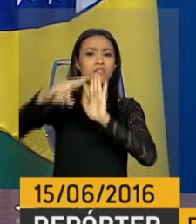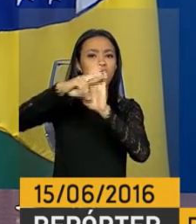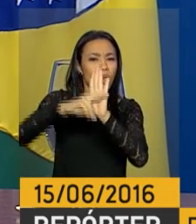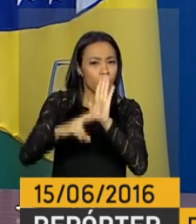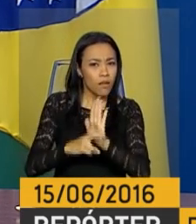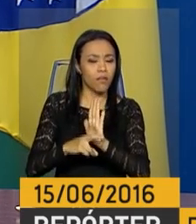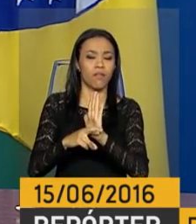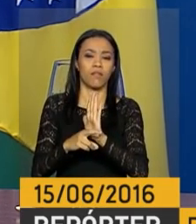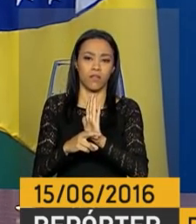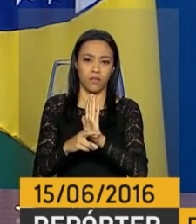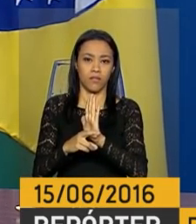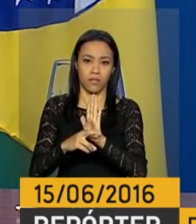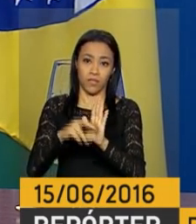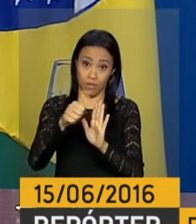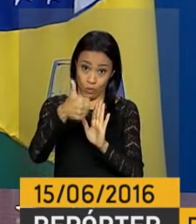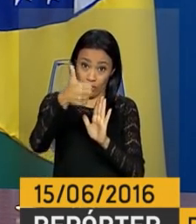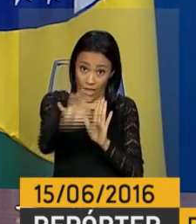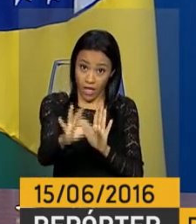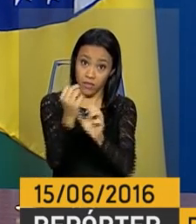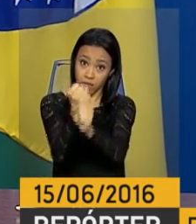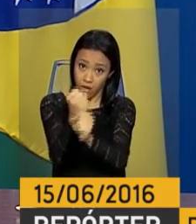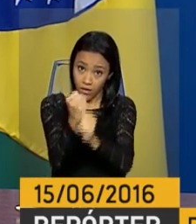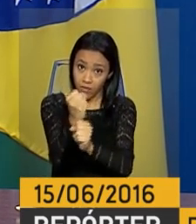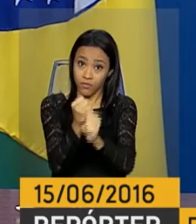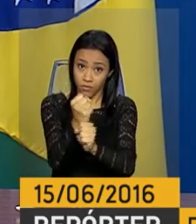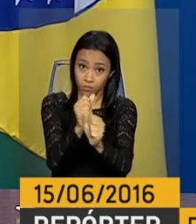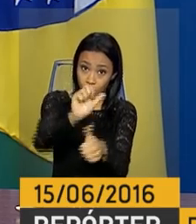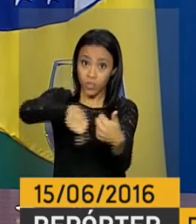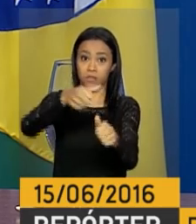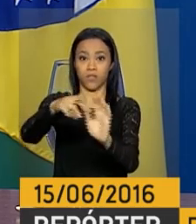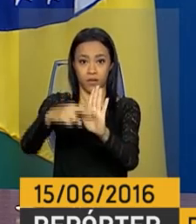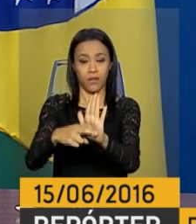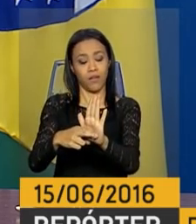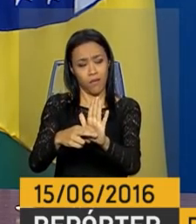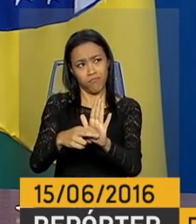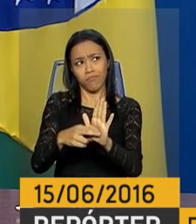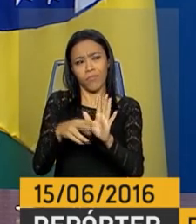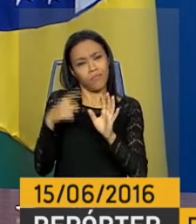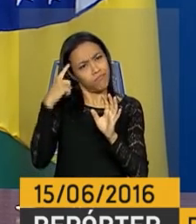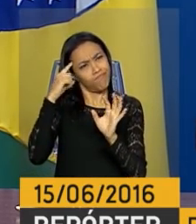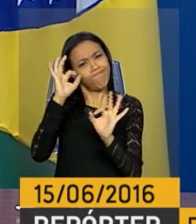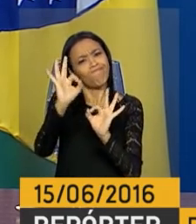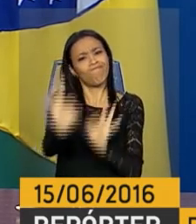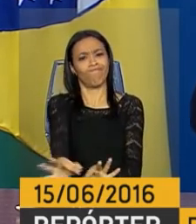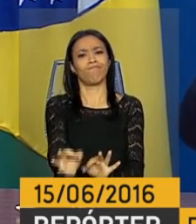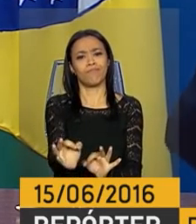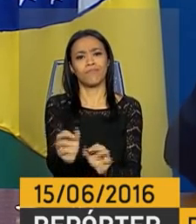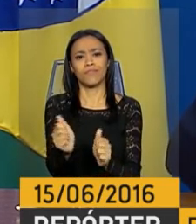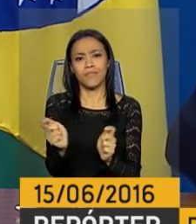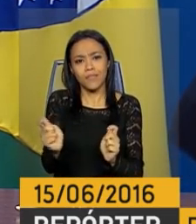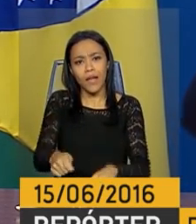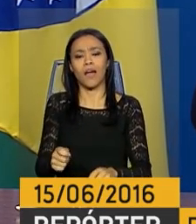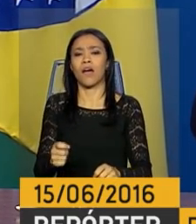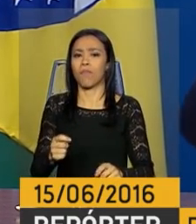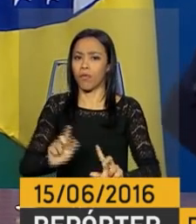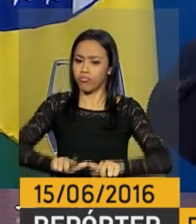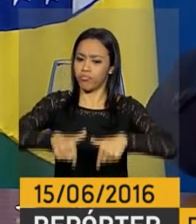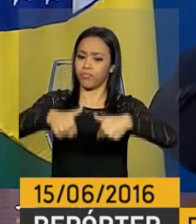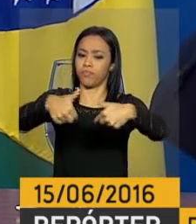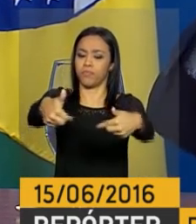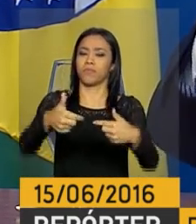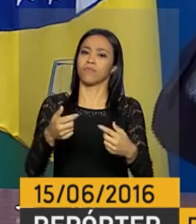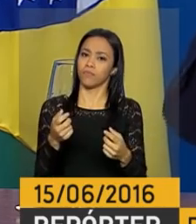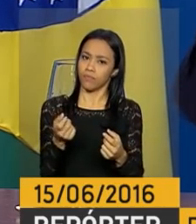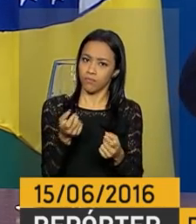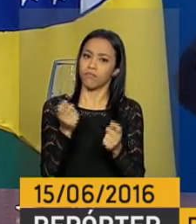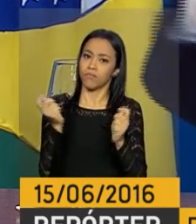possível no 10º ano é o ideal para eh o bom funcionamento depois de todos os cálculos